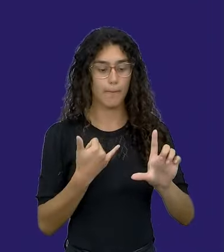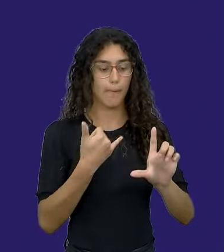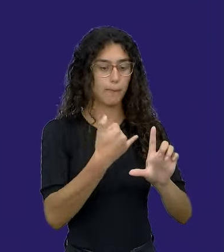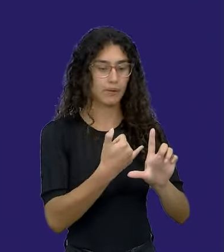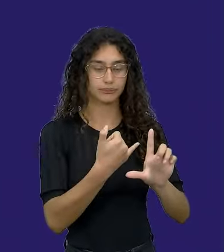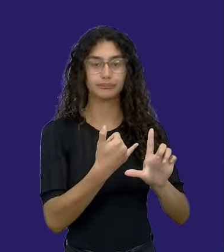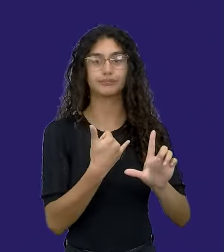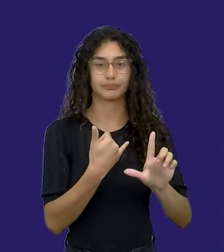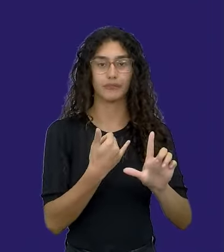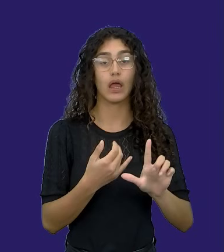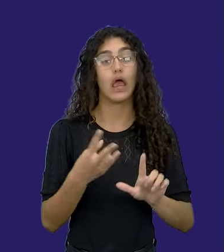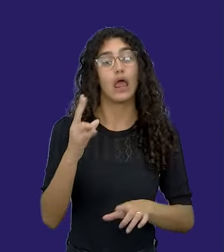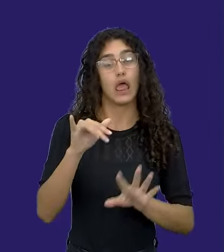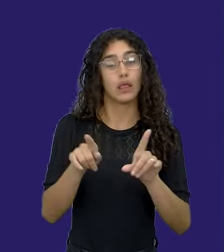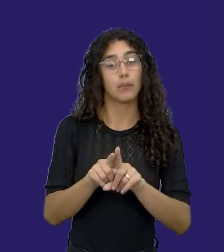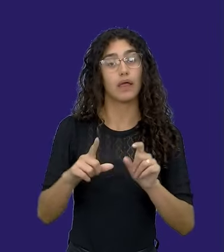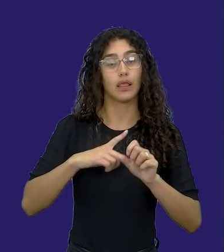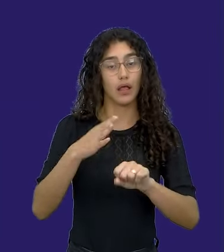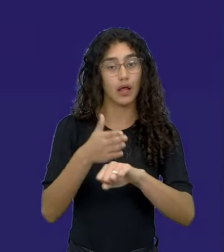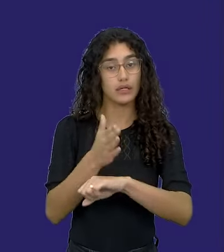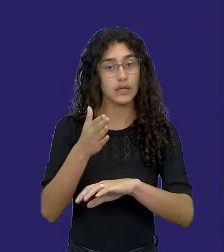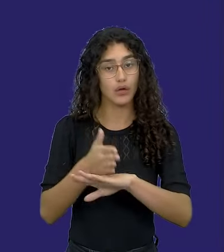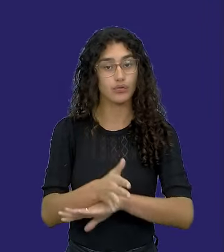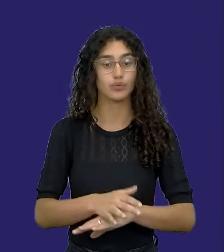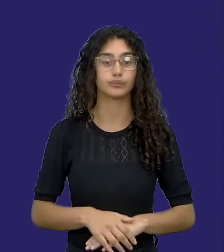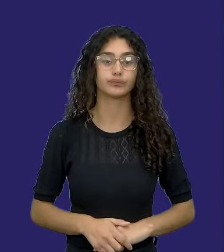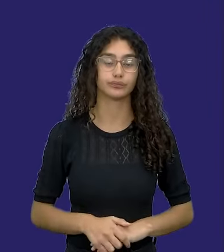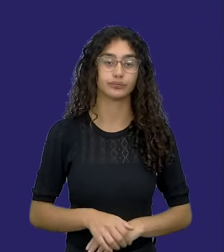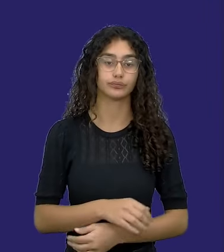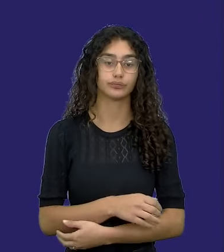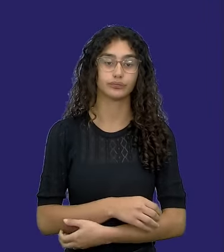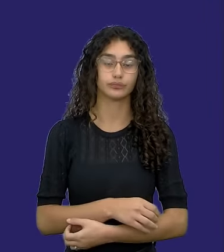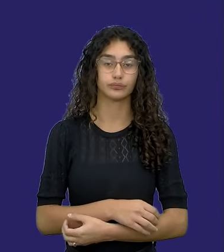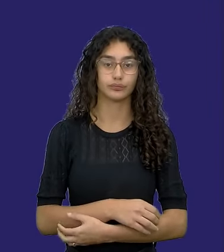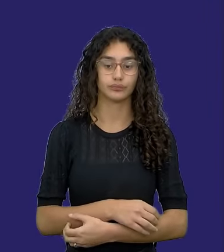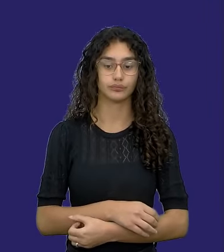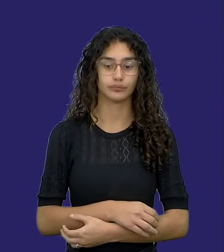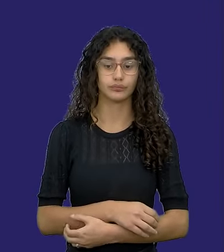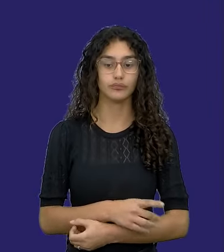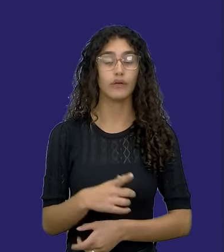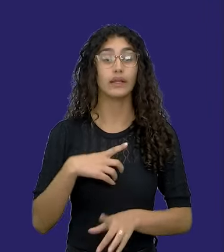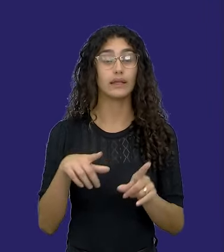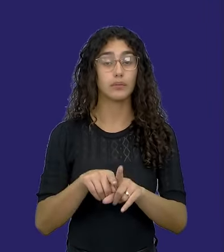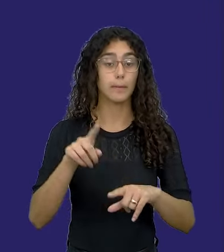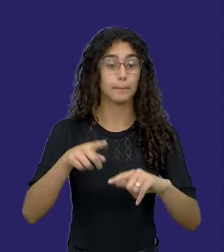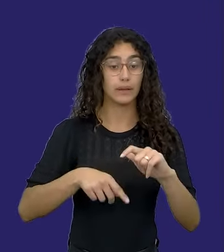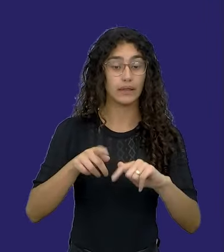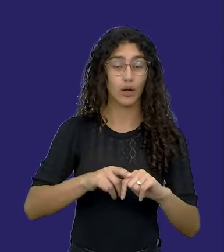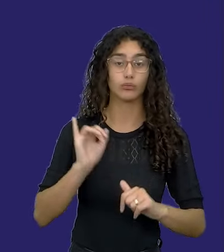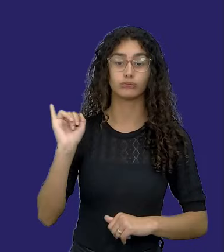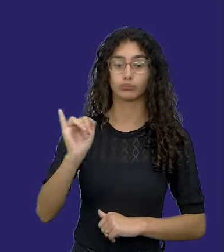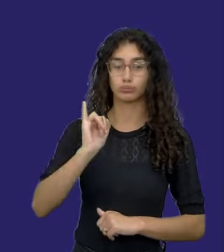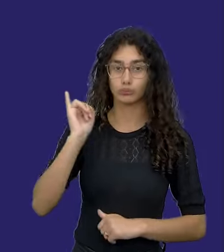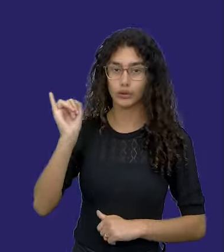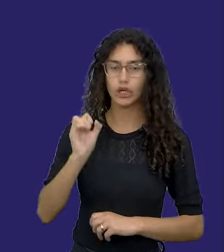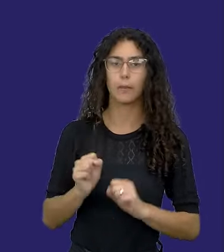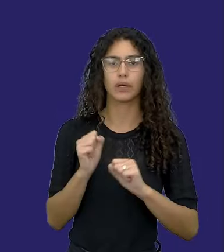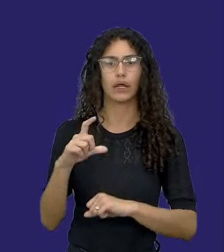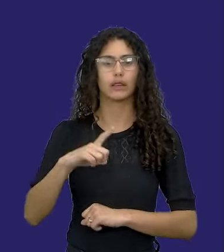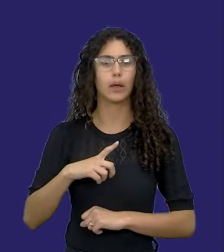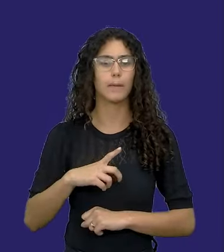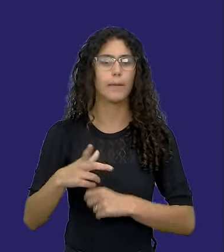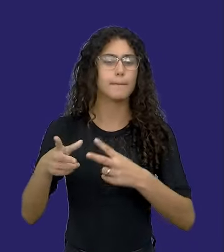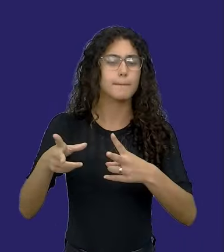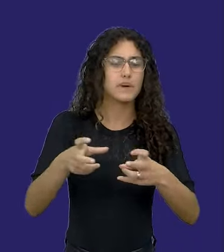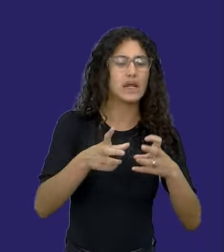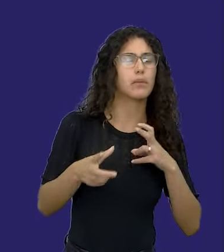da tela, e você também vai ter acesso. Também temos aqui um outro material que é importante, né, para vocês poderem ter uma visão